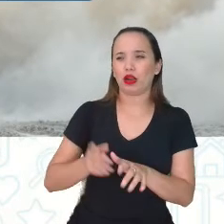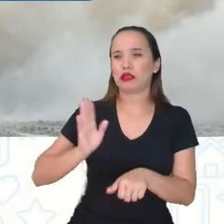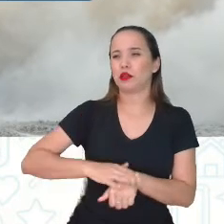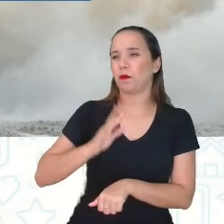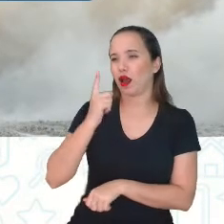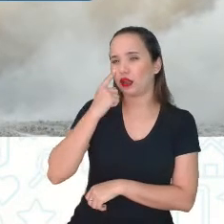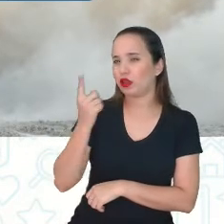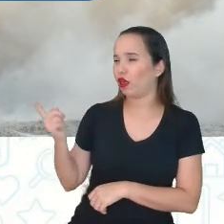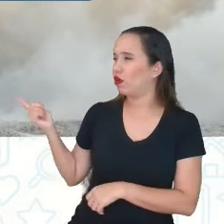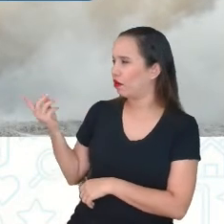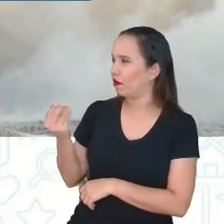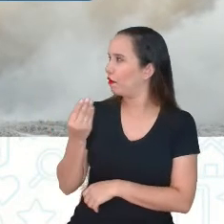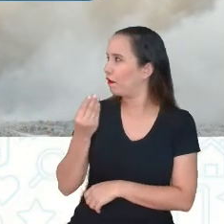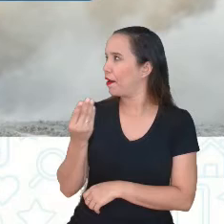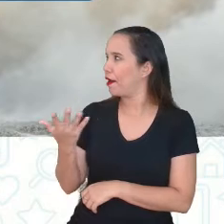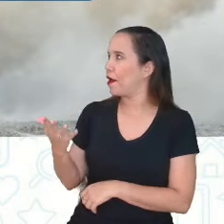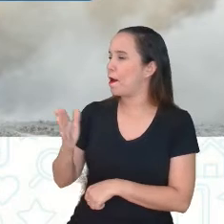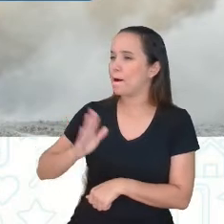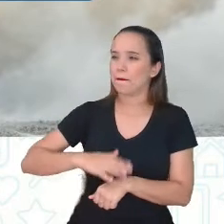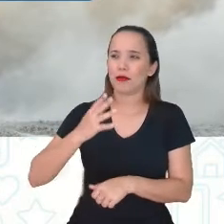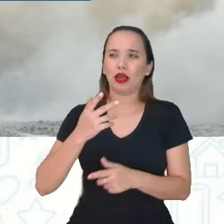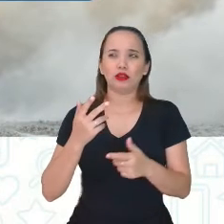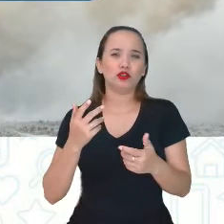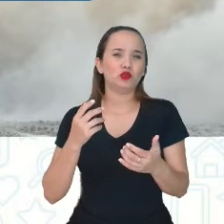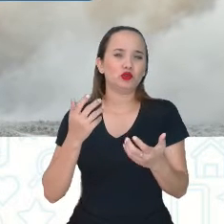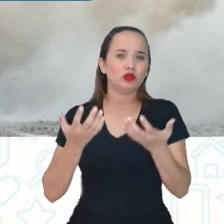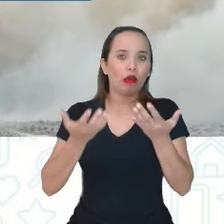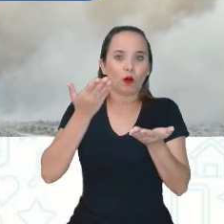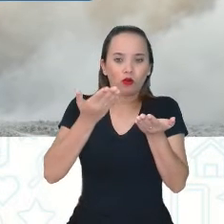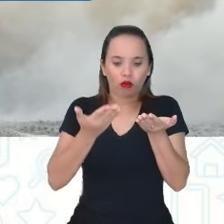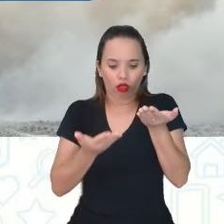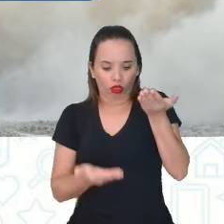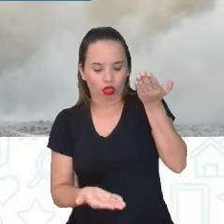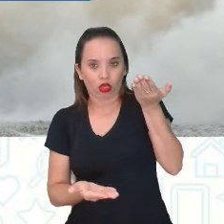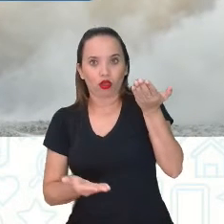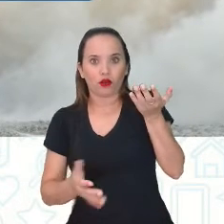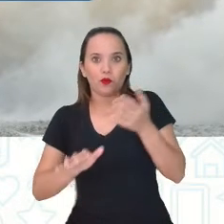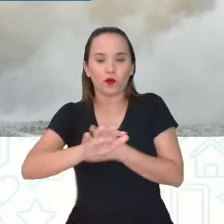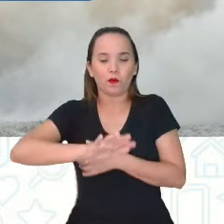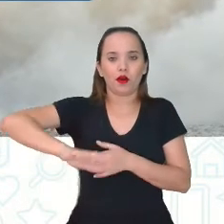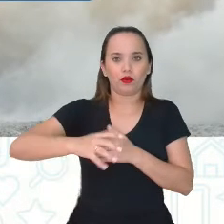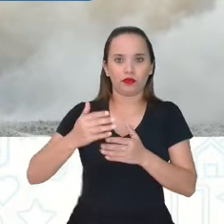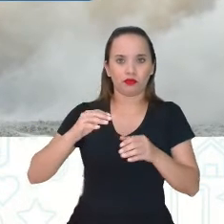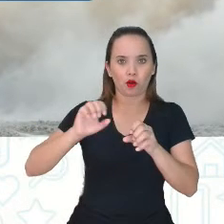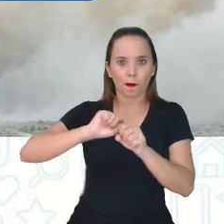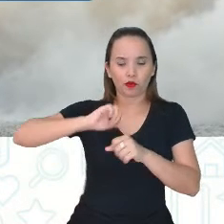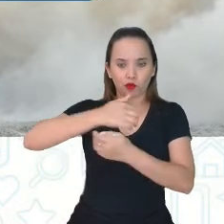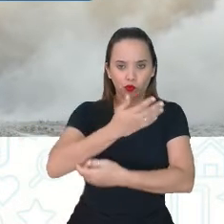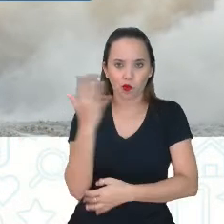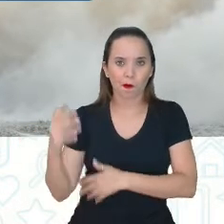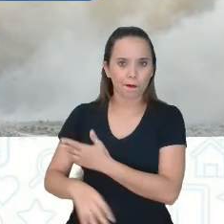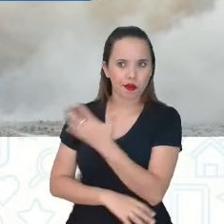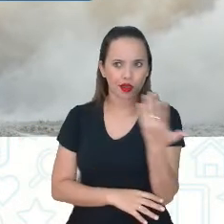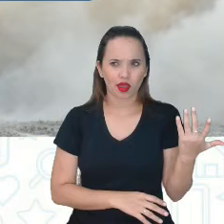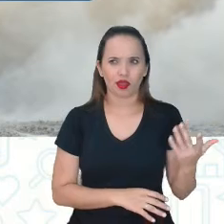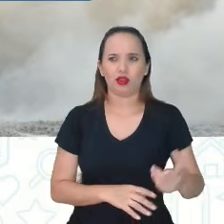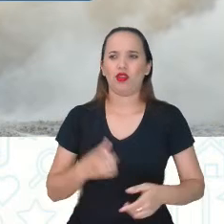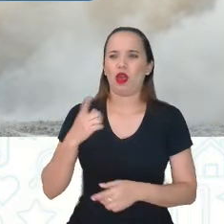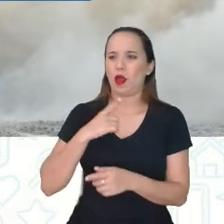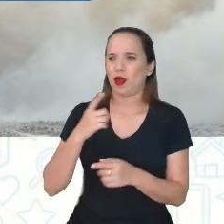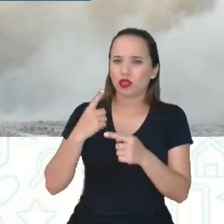aspectos ali, vamos dizer, equilibrados com o ambiente. Mas um solo, né, que já parece ser